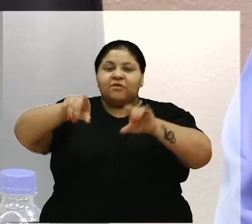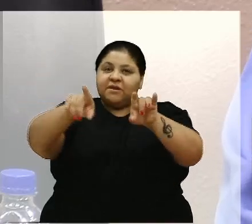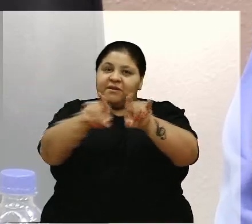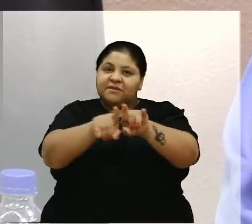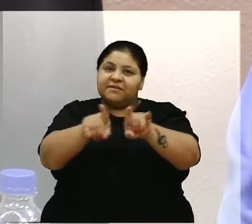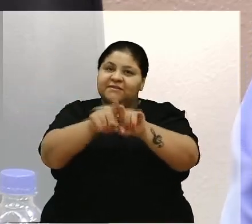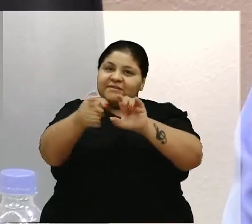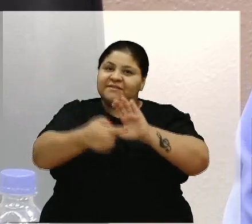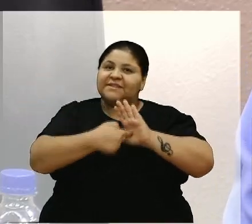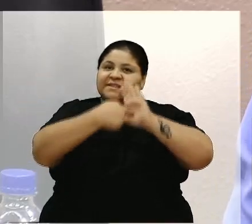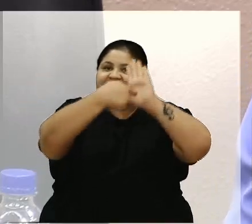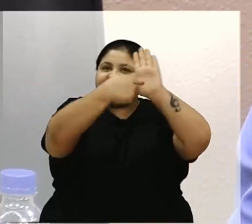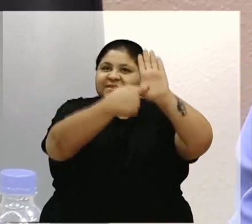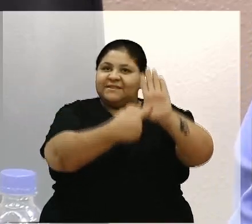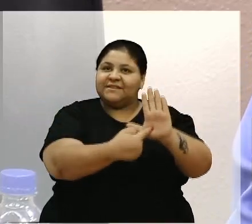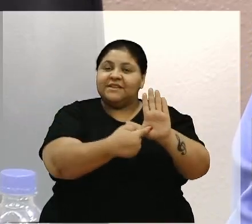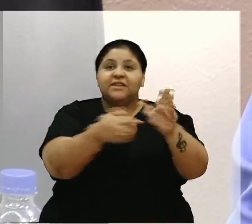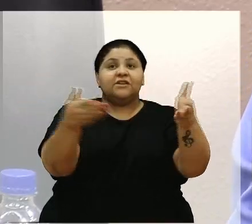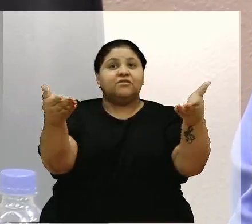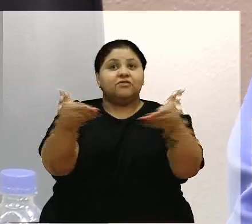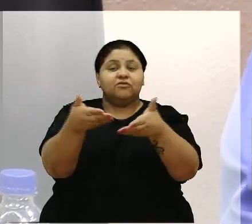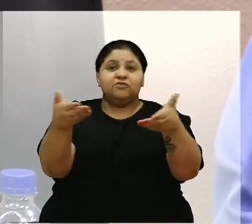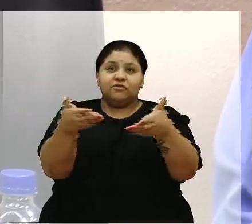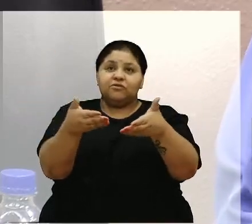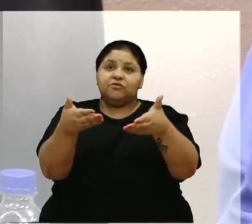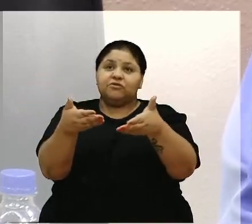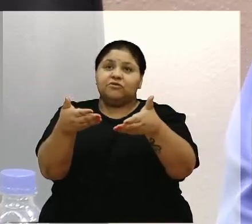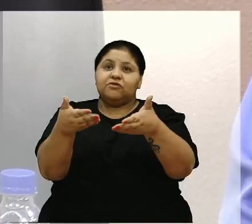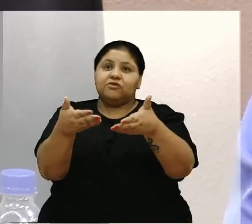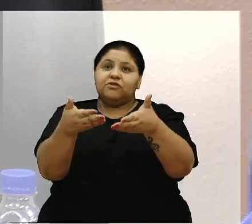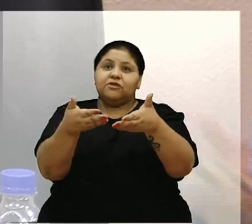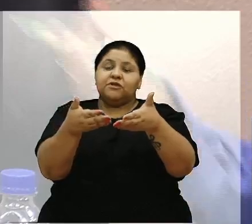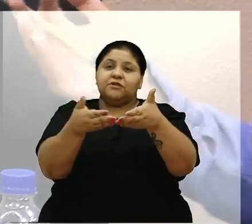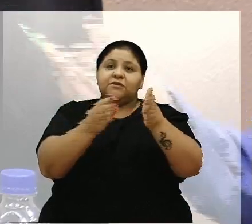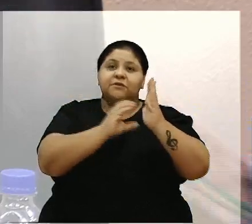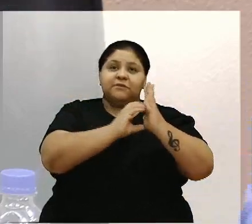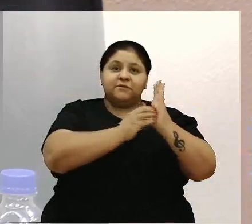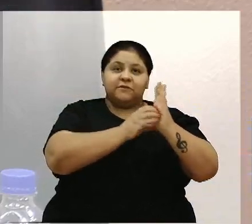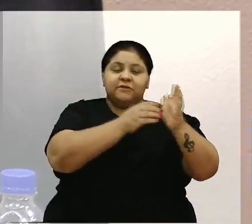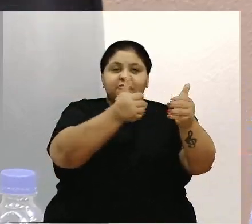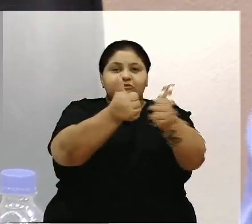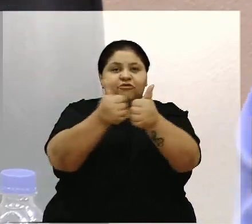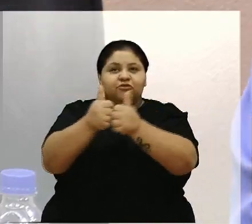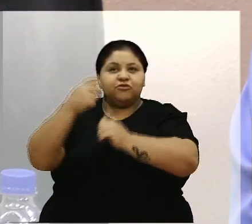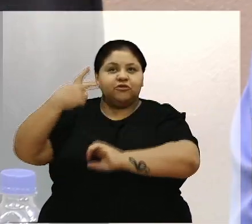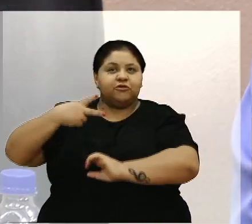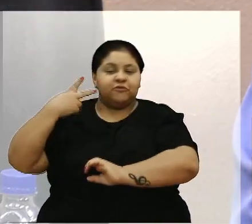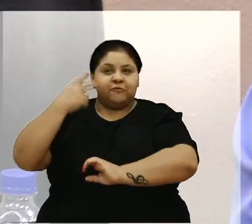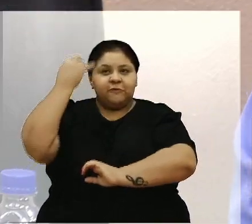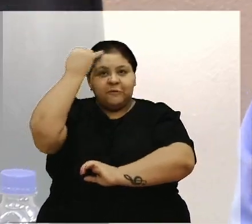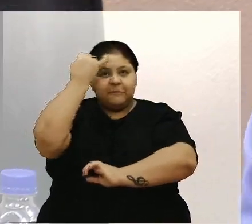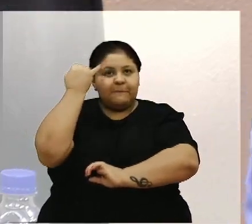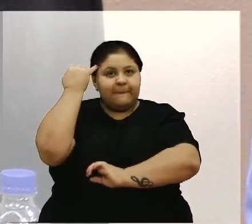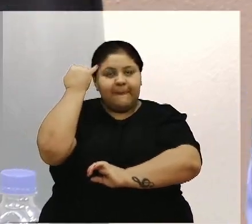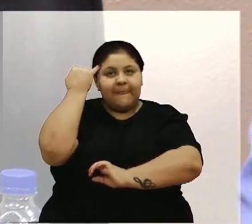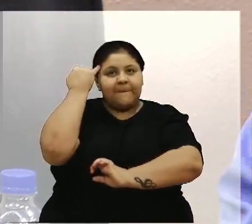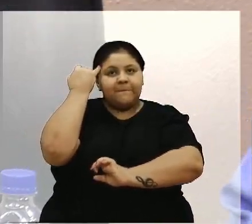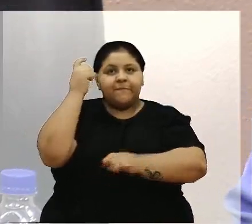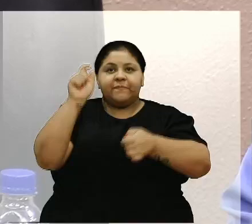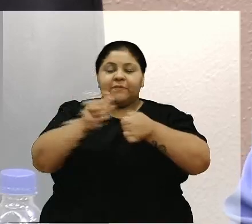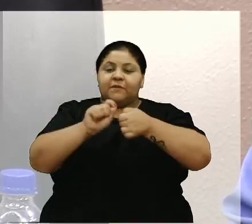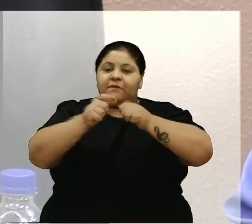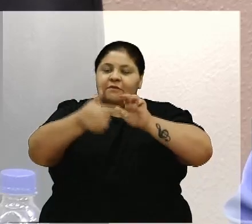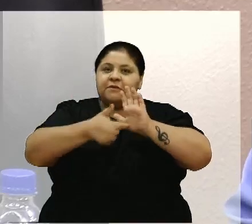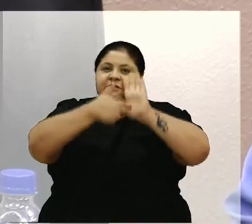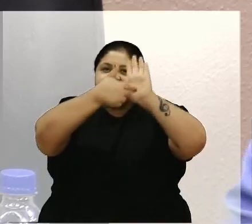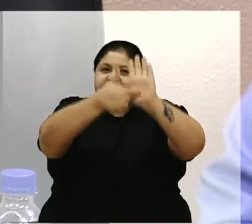viesse apresentar. Já recebeu muitos, né, dos servidores hoje aqui, junto com o vereador Zé D'Ambros, e ele vai fazer uma